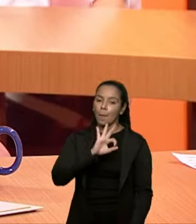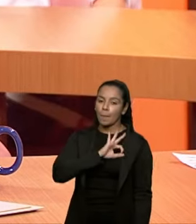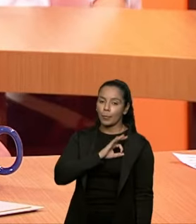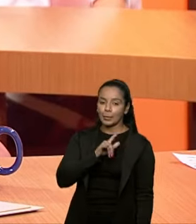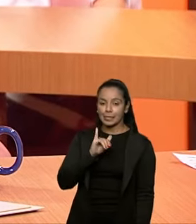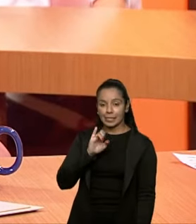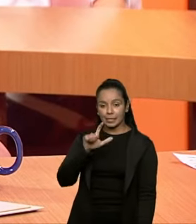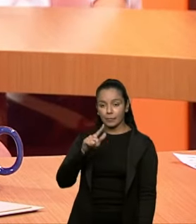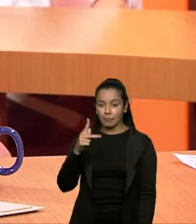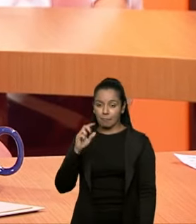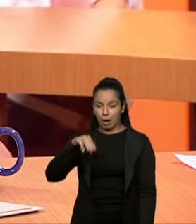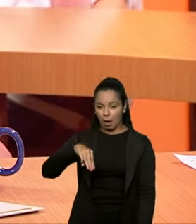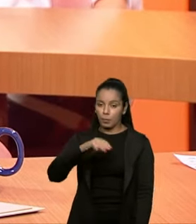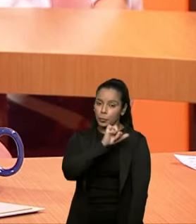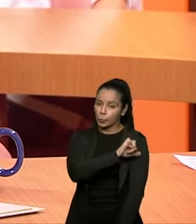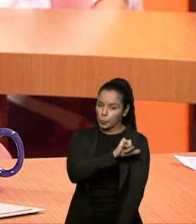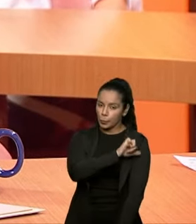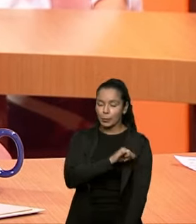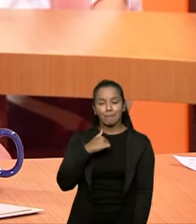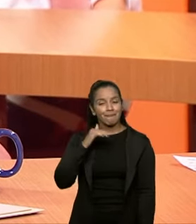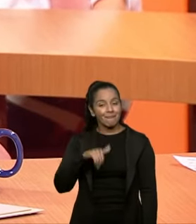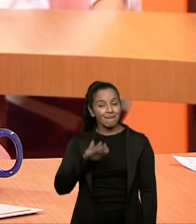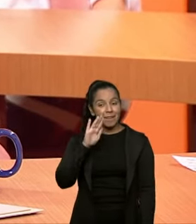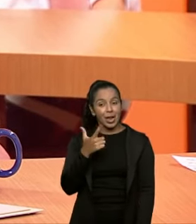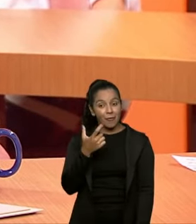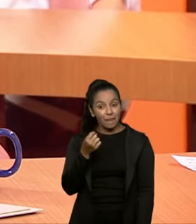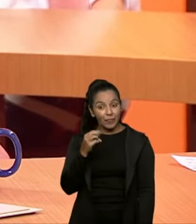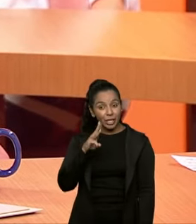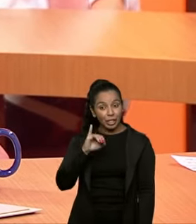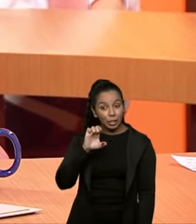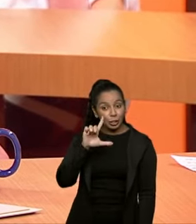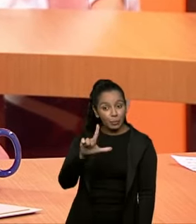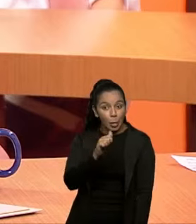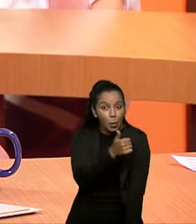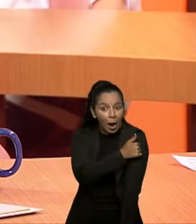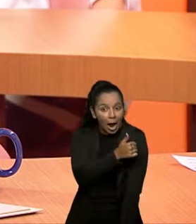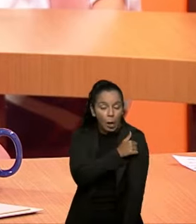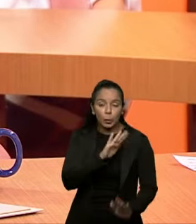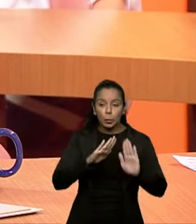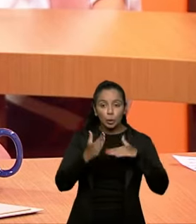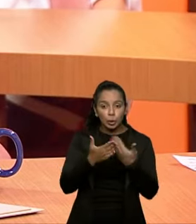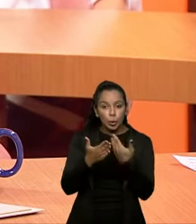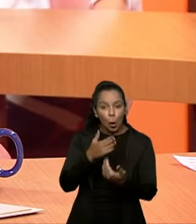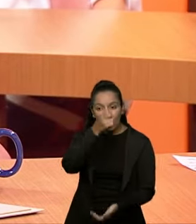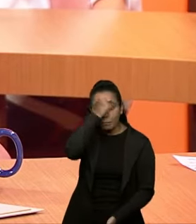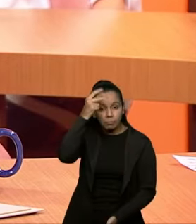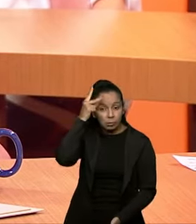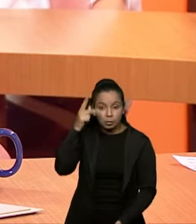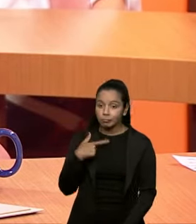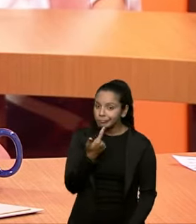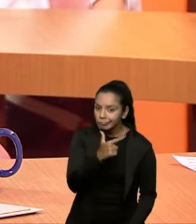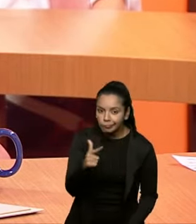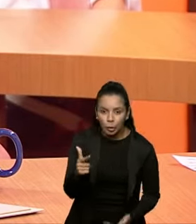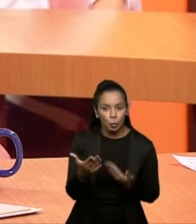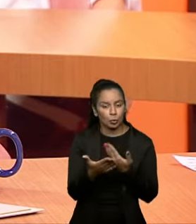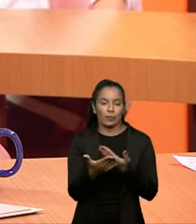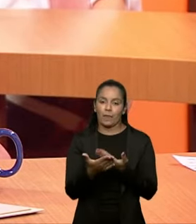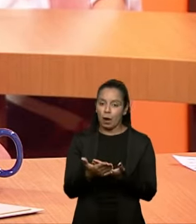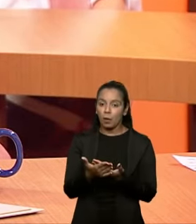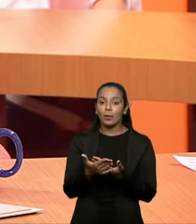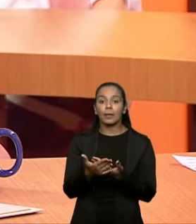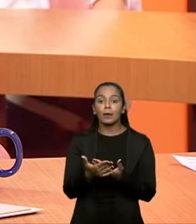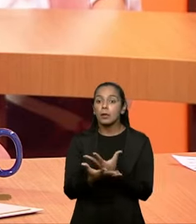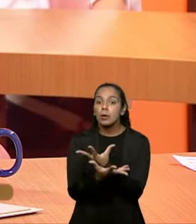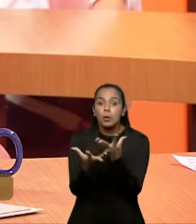civil e militar do Rio. Mais de 20 mil alunos das escolas municipais ficaram sem aulas e muitos moradores